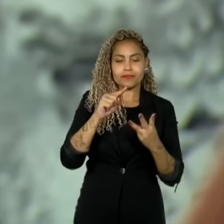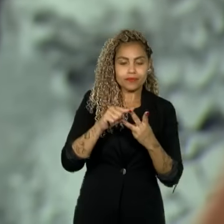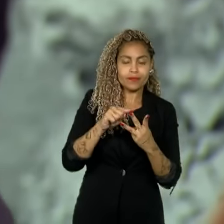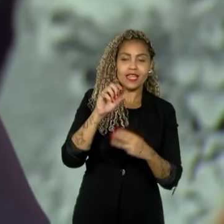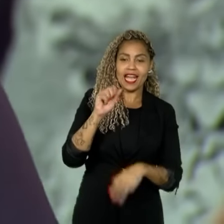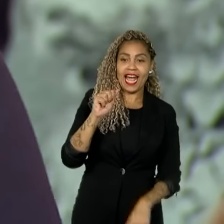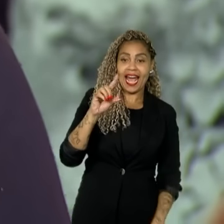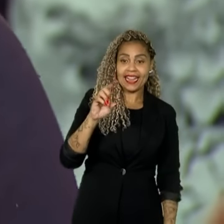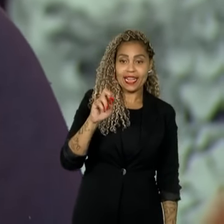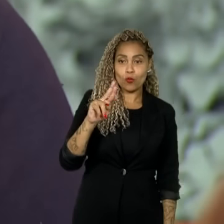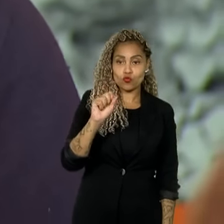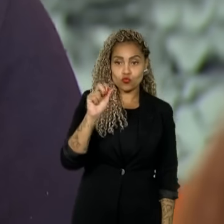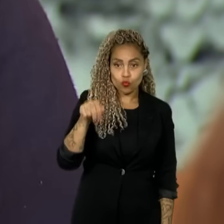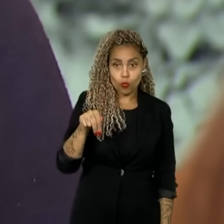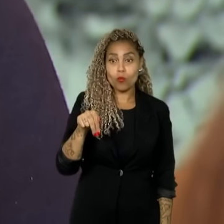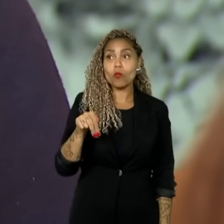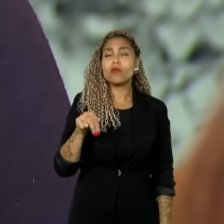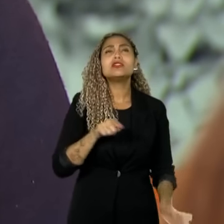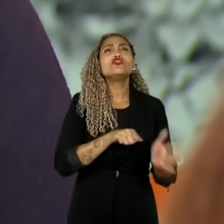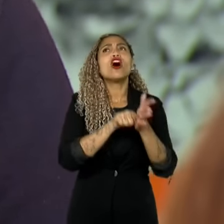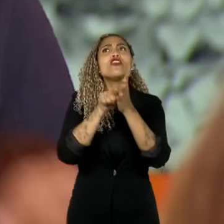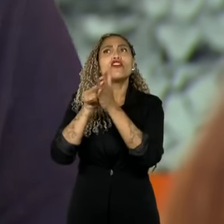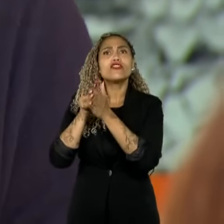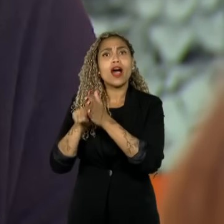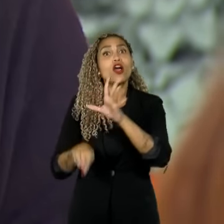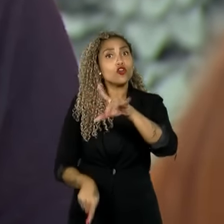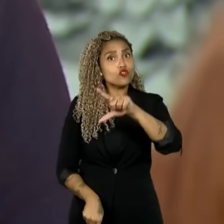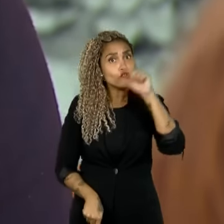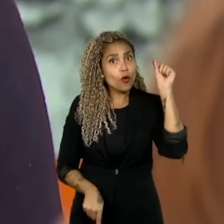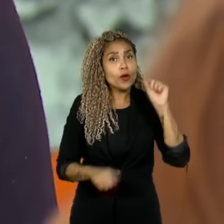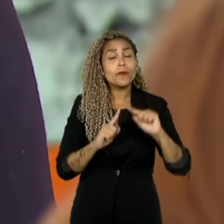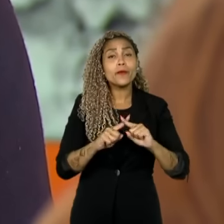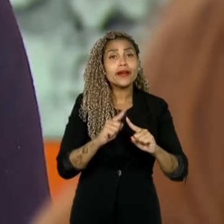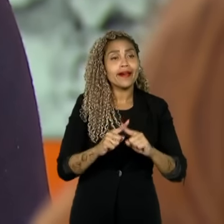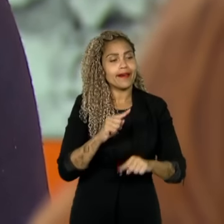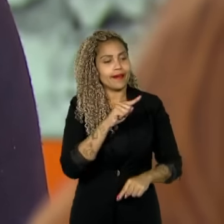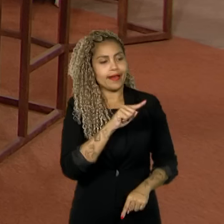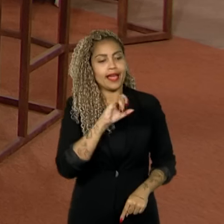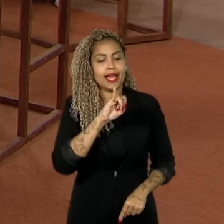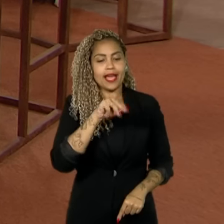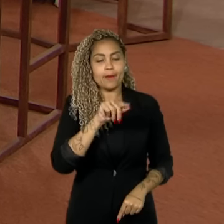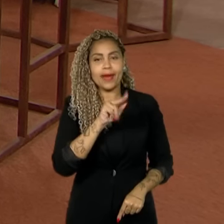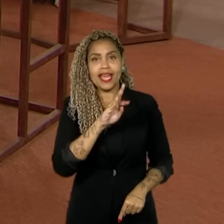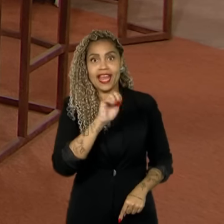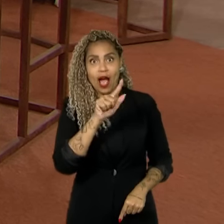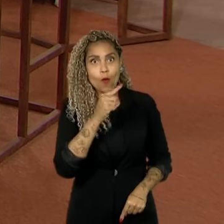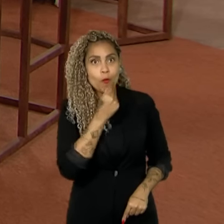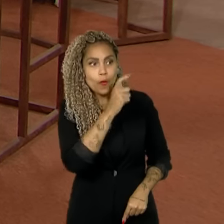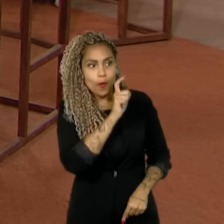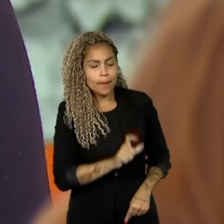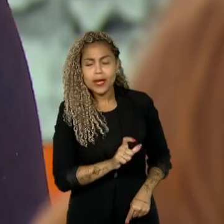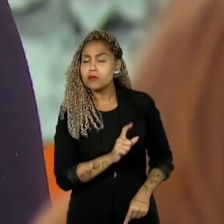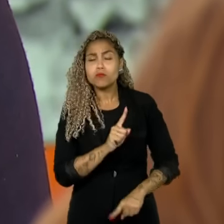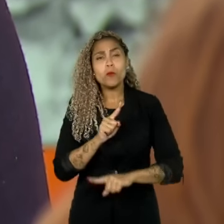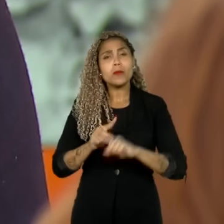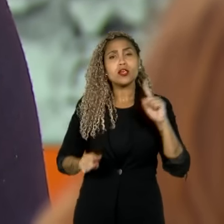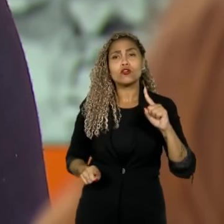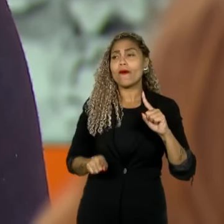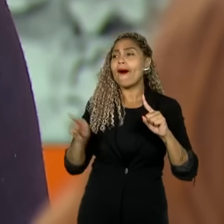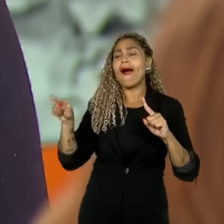né, toda a pesquisa que eu fiz, ele foi escolhido justamente porque o Imperial, ele vetou a escolha da Clara. A Clara